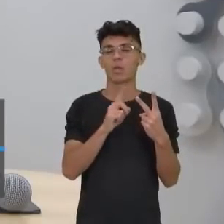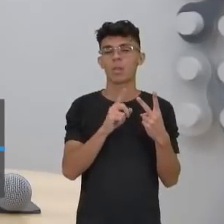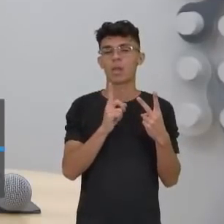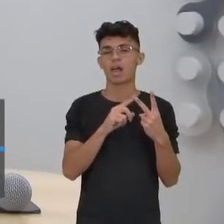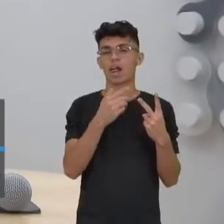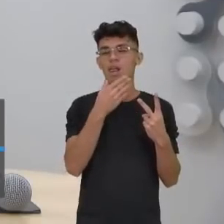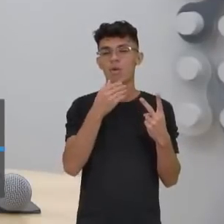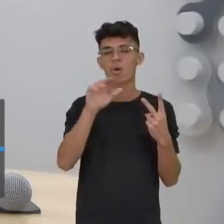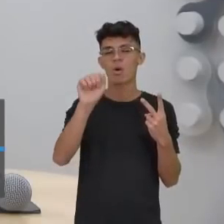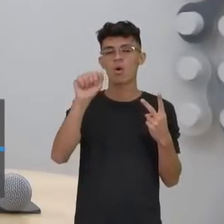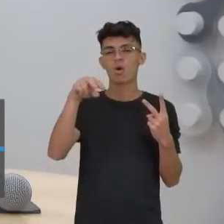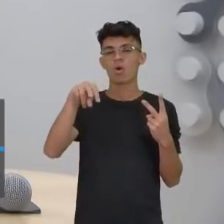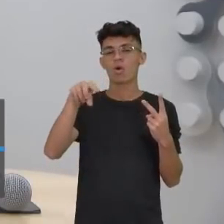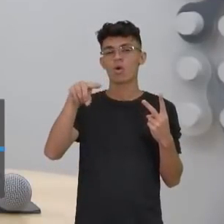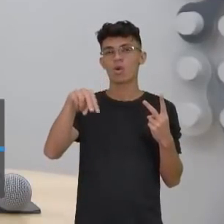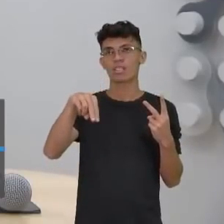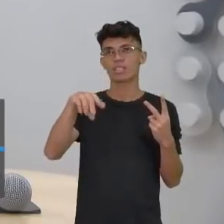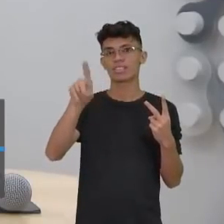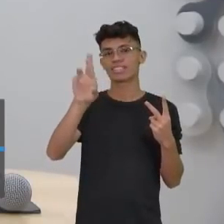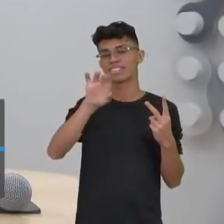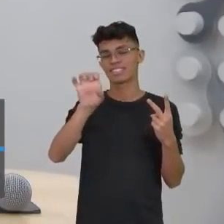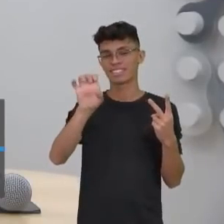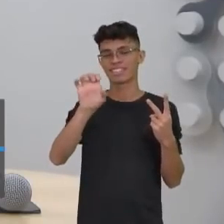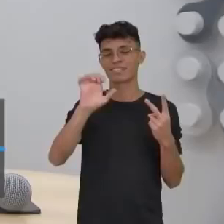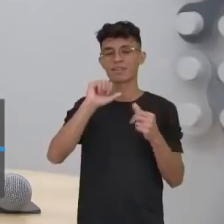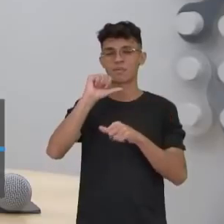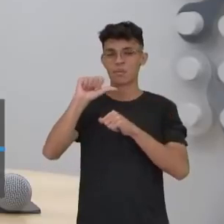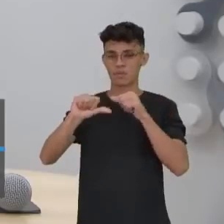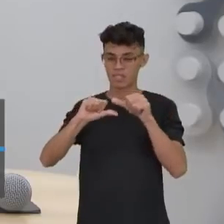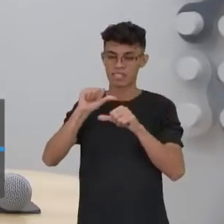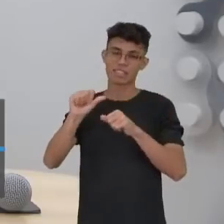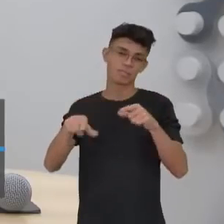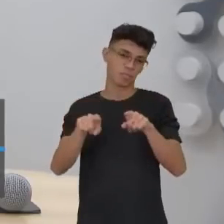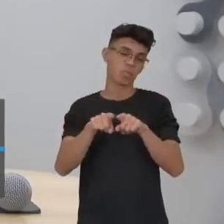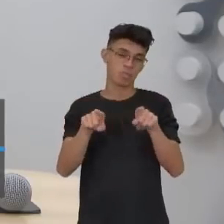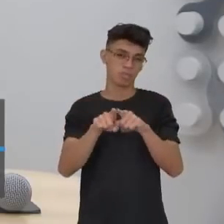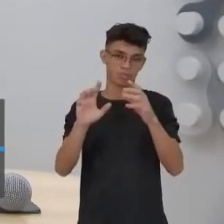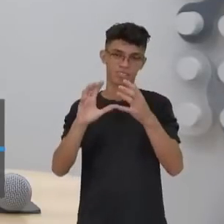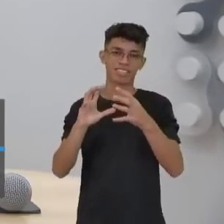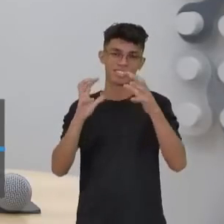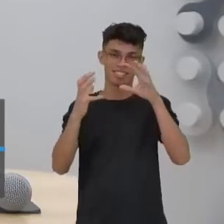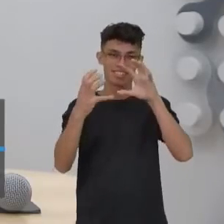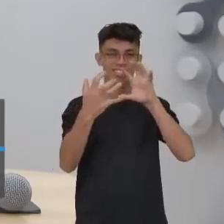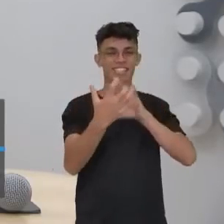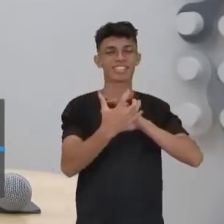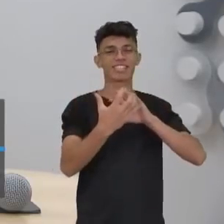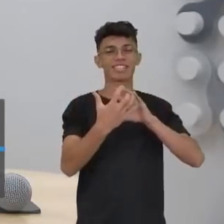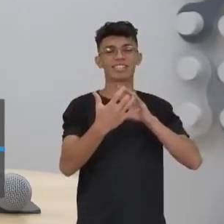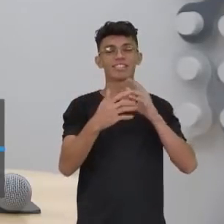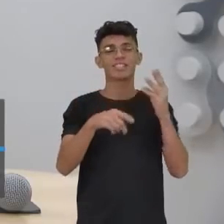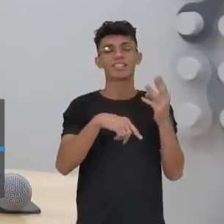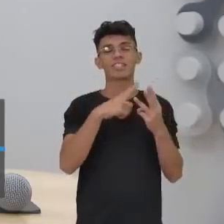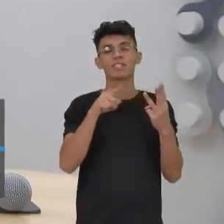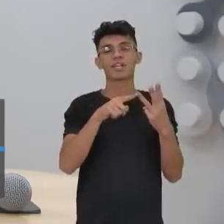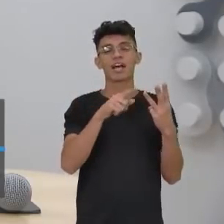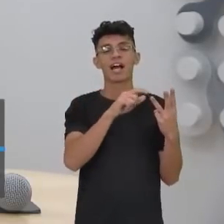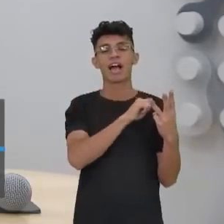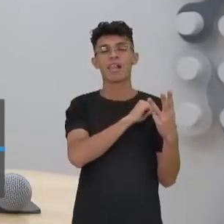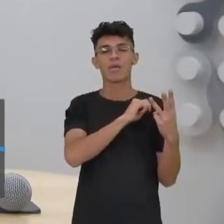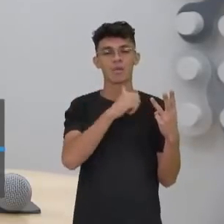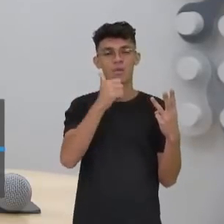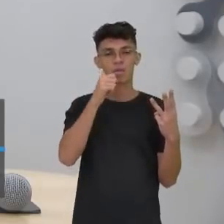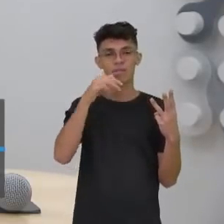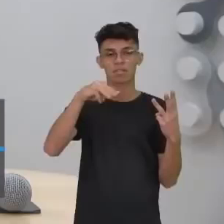estudante André, disse que são grandes mudanças e transformações. A estudante Mariana disse que